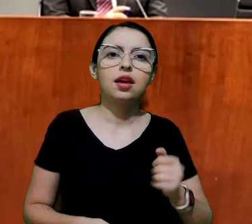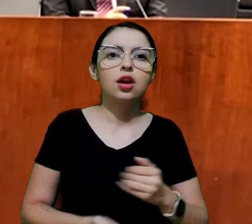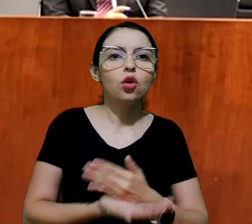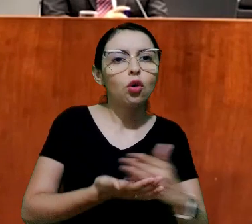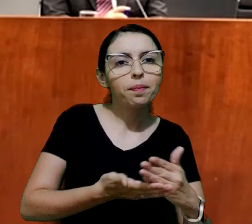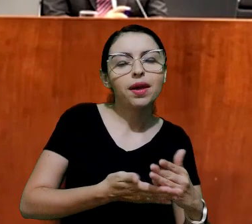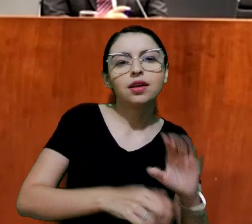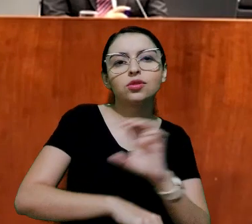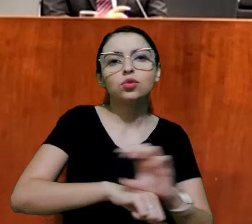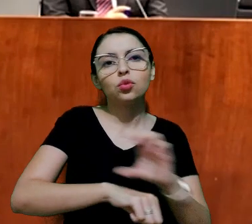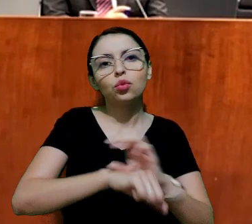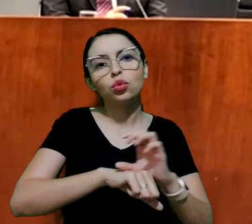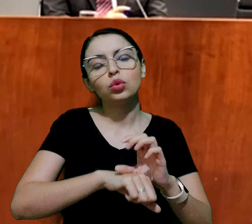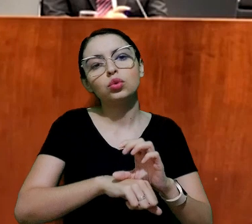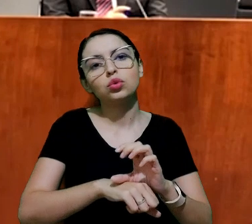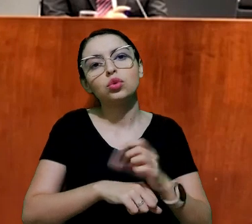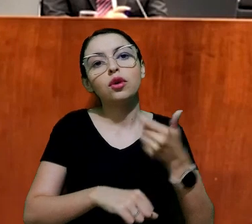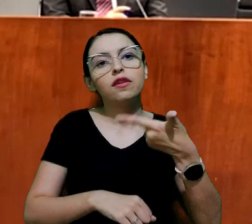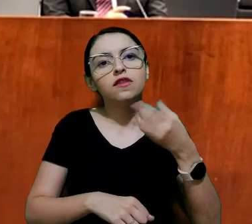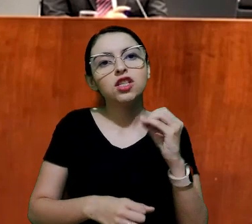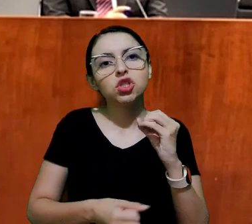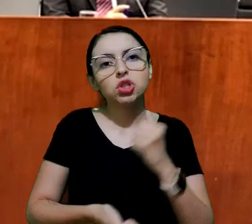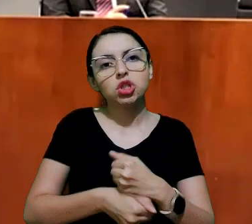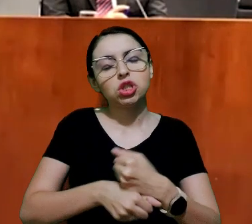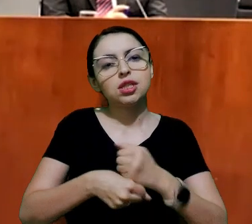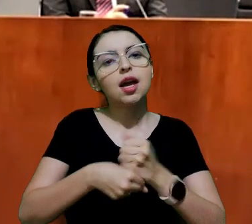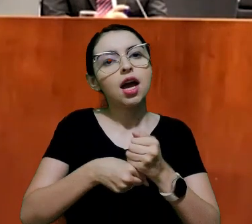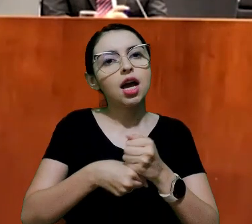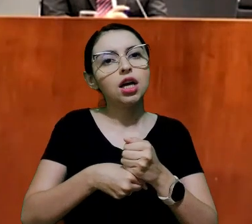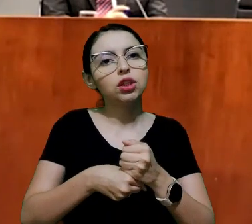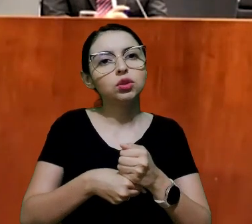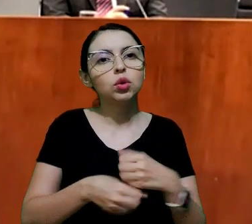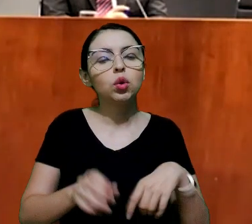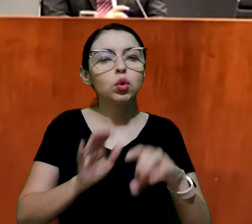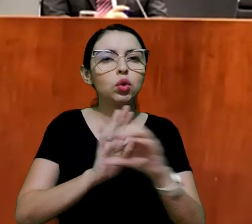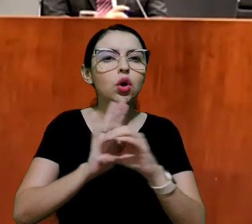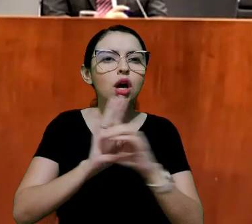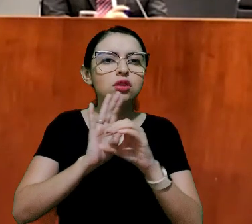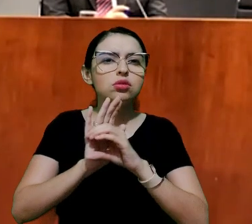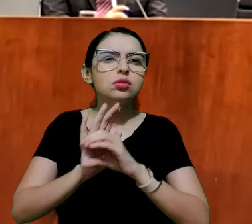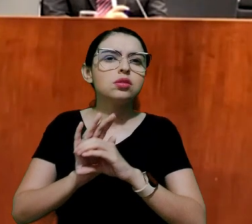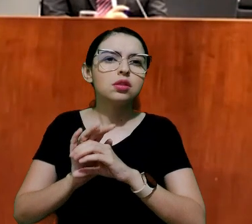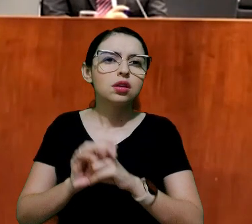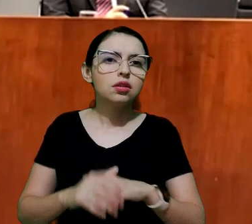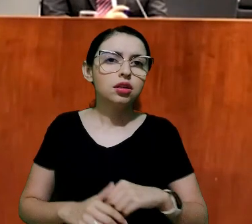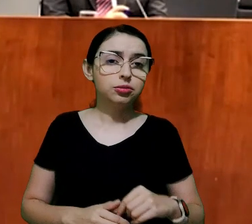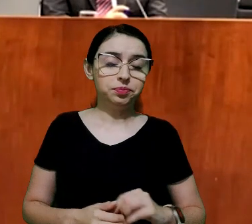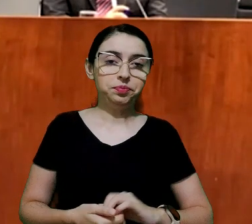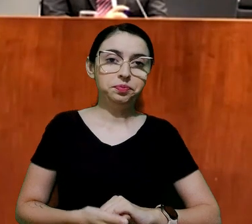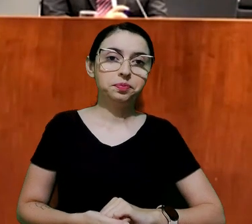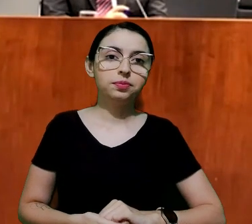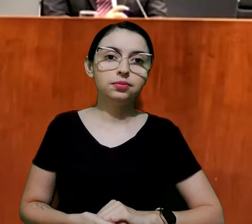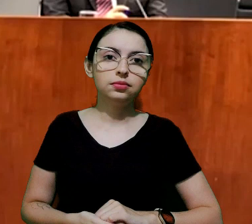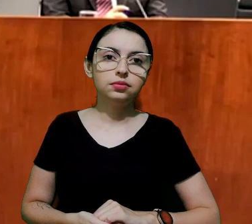20 anos, né, do Código Civil, aspectos controvertidos da sucessão legítima. É um tema importante,